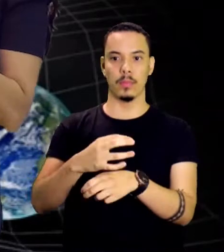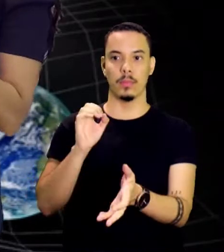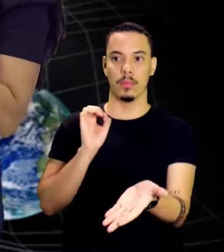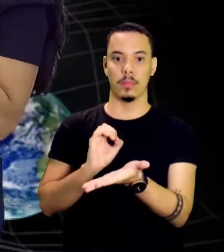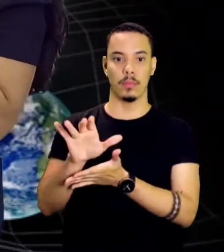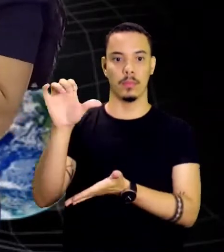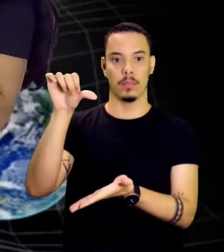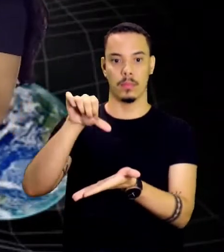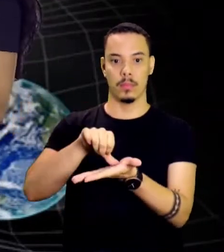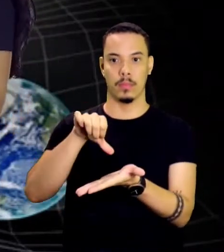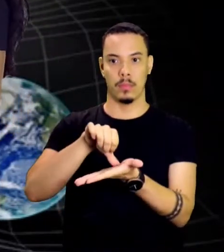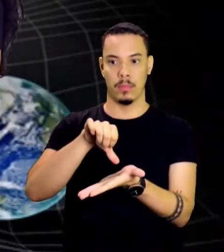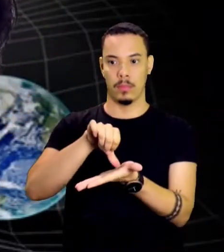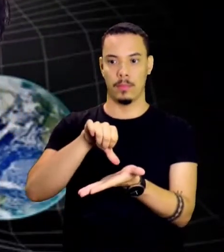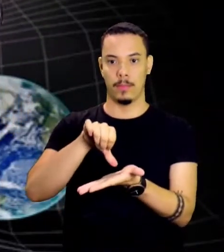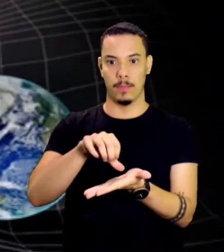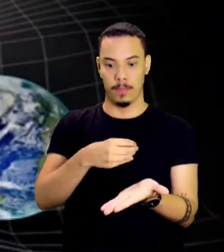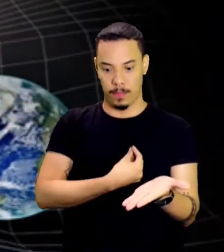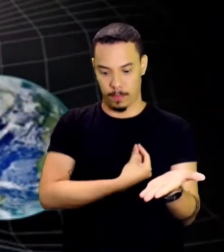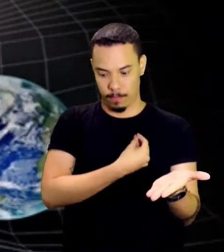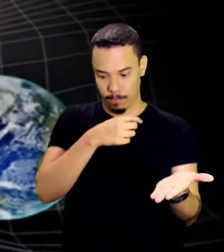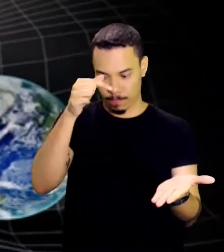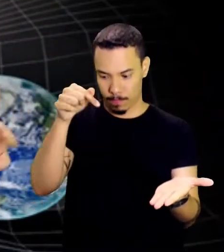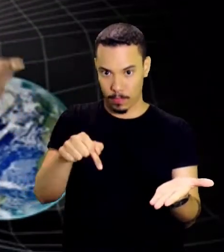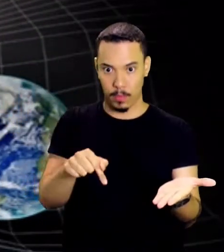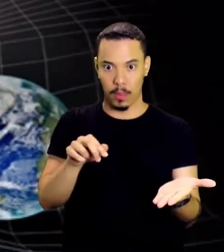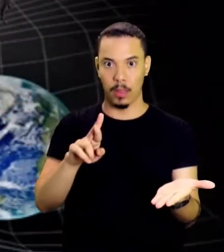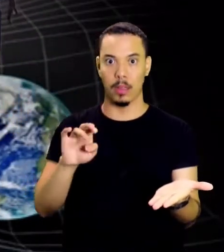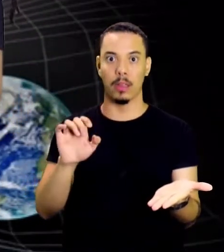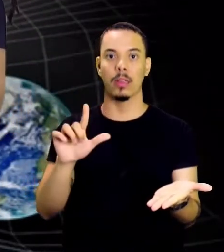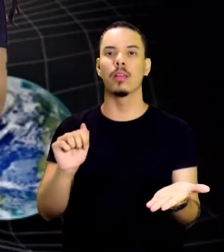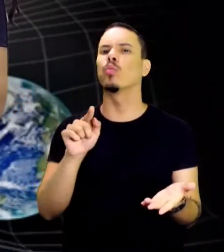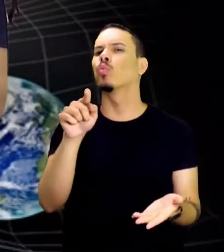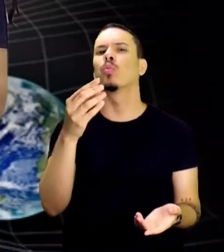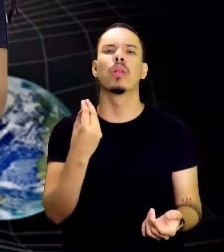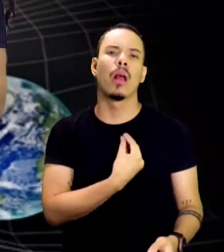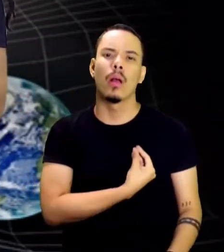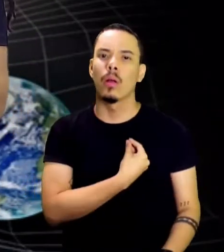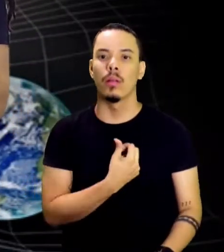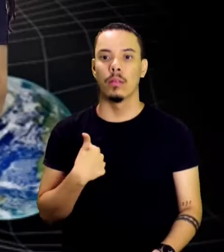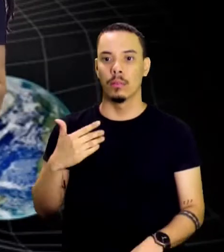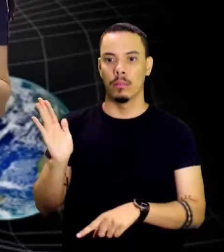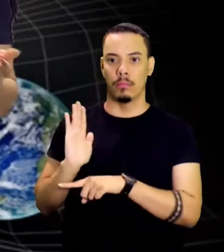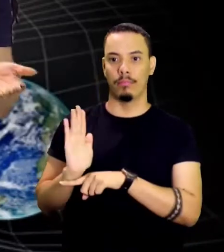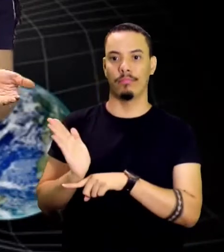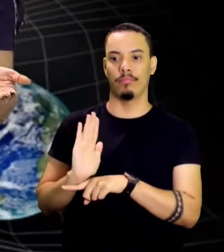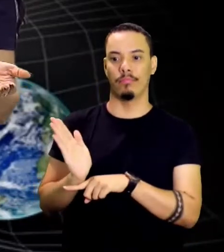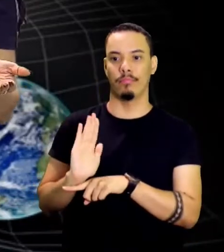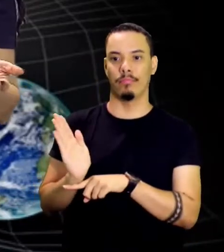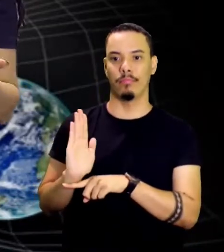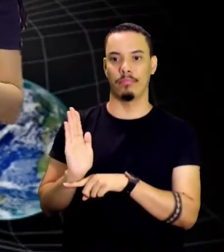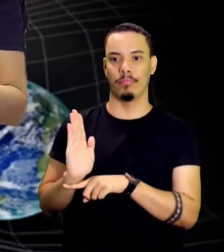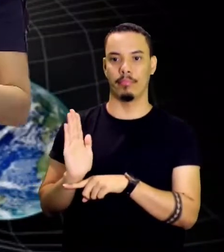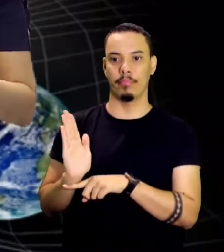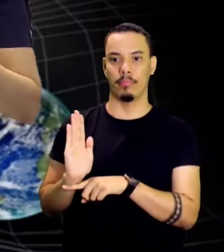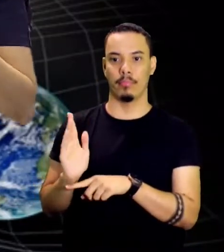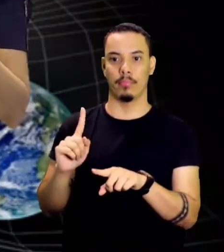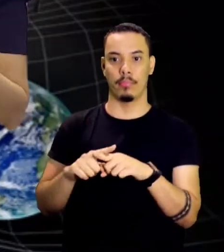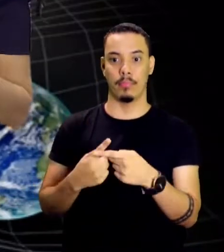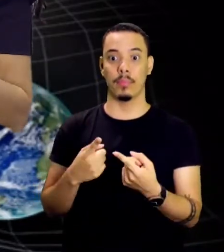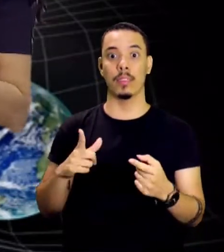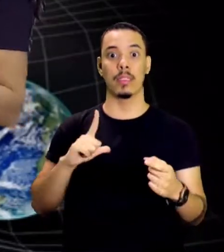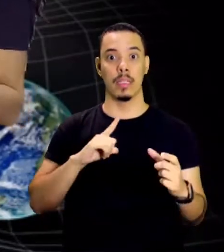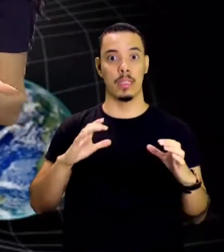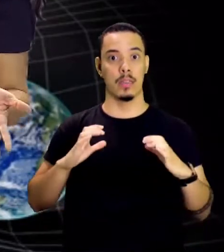mandar localização e tempo real e que uma pessoa fala assim olha eu tô aqui no cinema vai que na cidade para Cidade